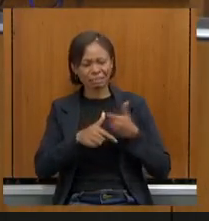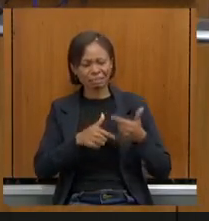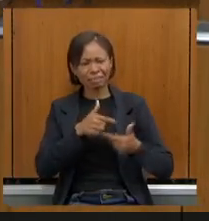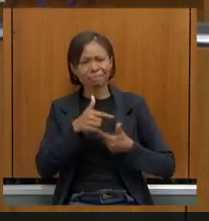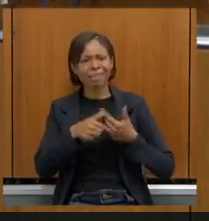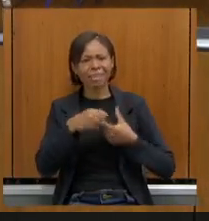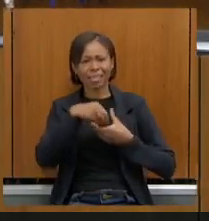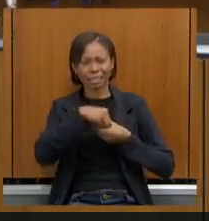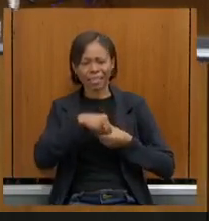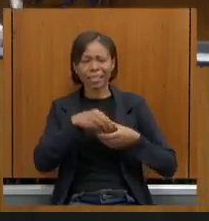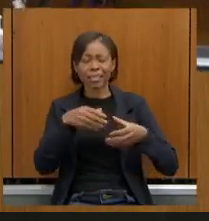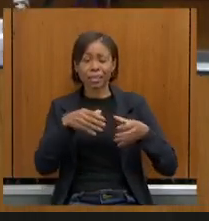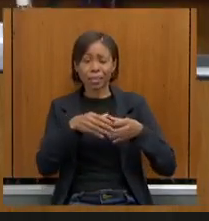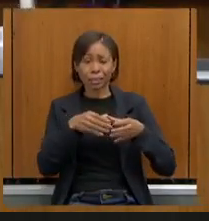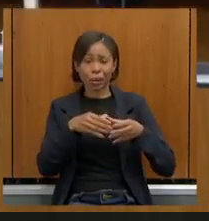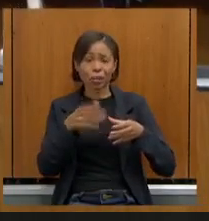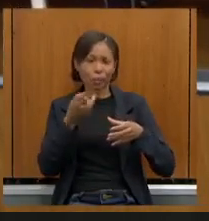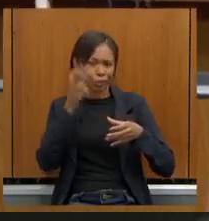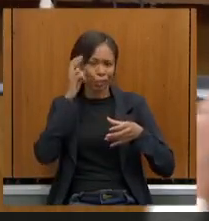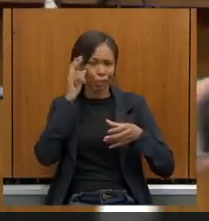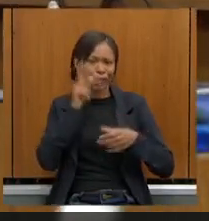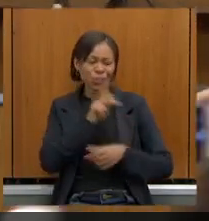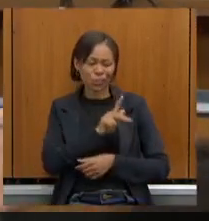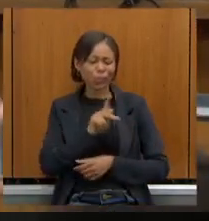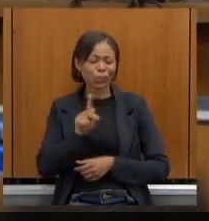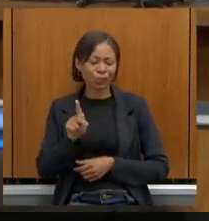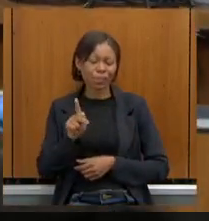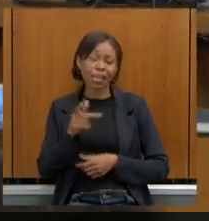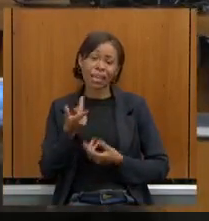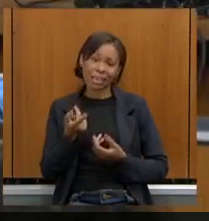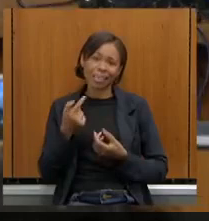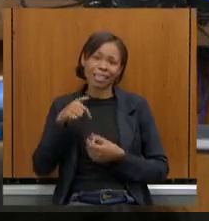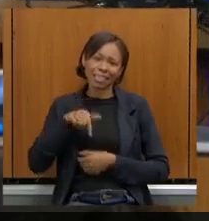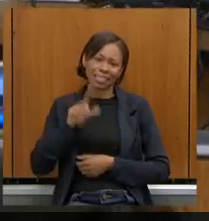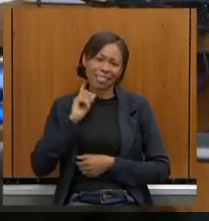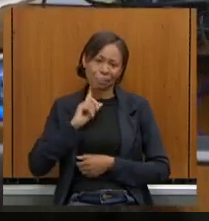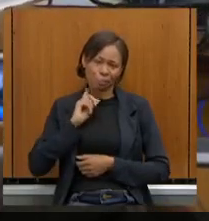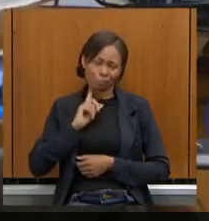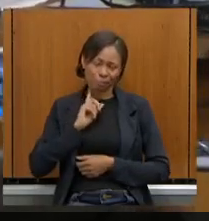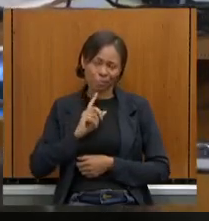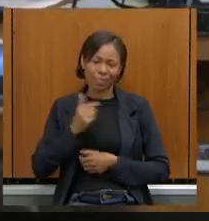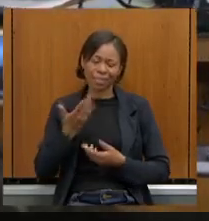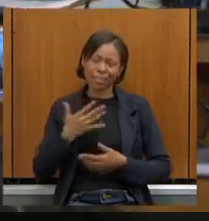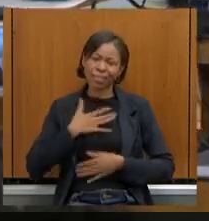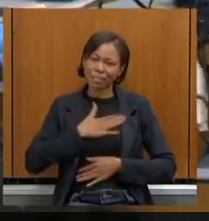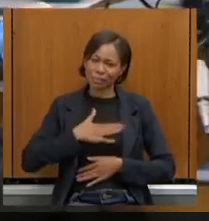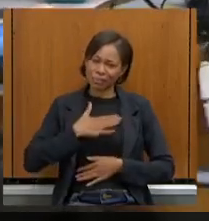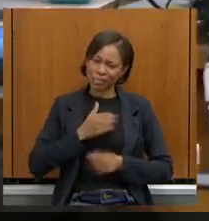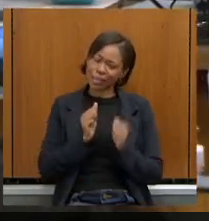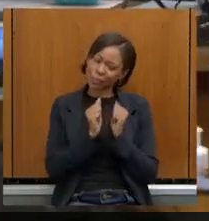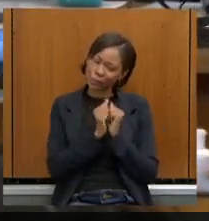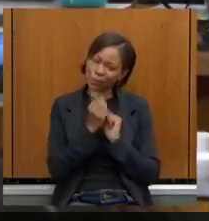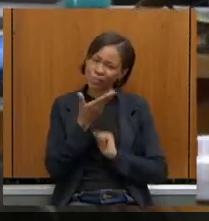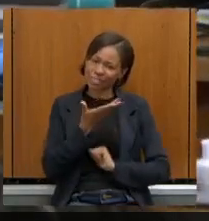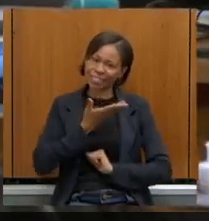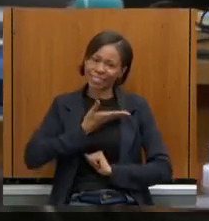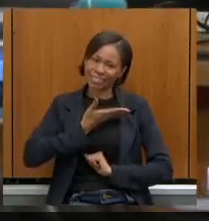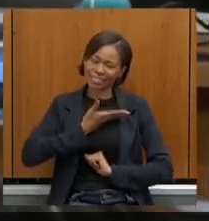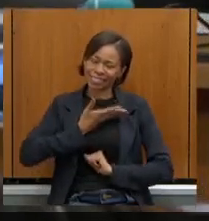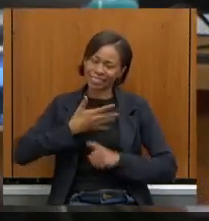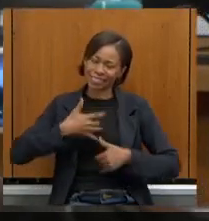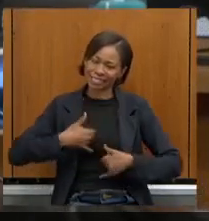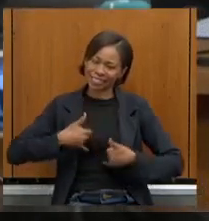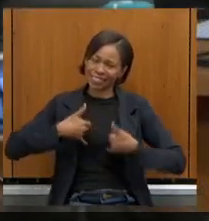presidência da Comissão de Cultura e pelo Estado de Minas Gerais. Então, é uma alegria poder estar aqui ao seu lado, viu, amigo? Um orgulho